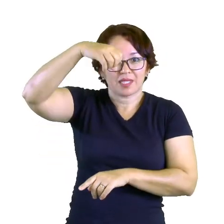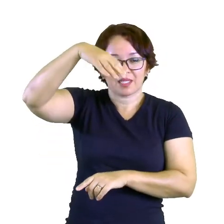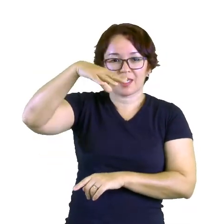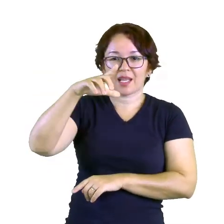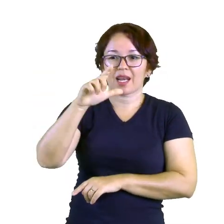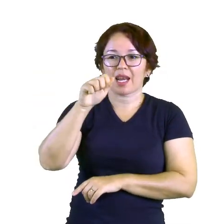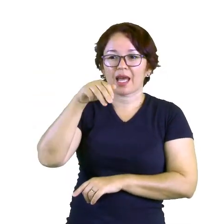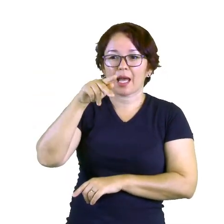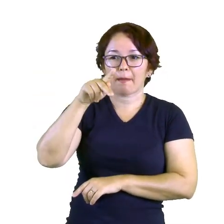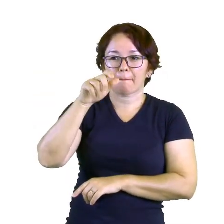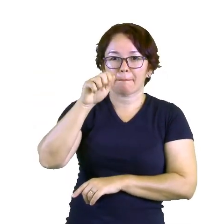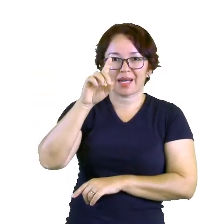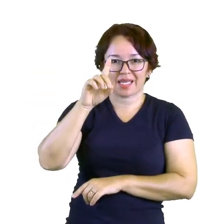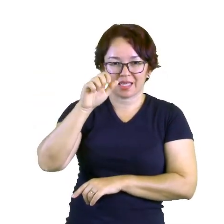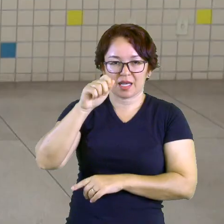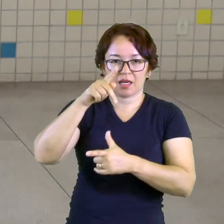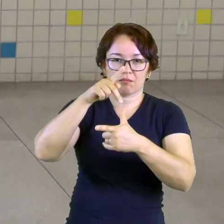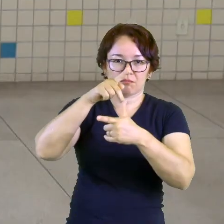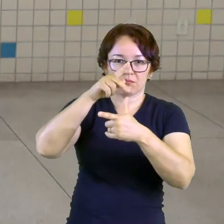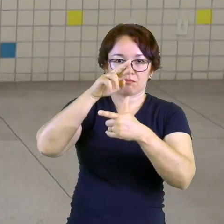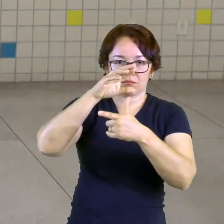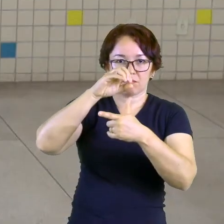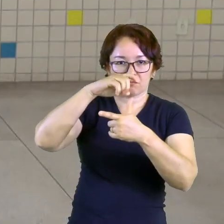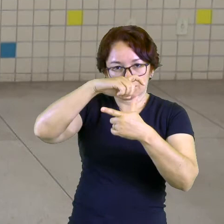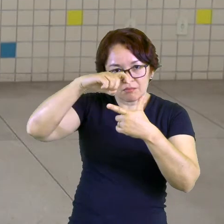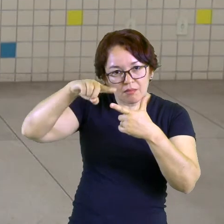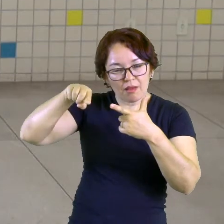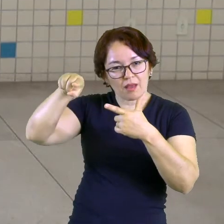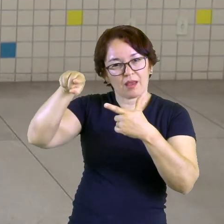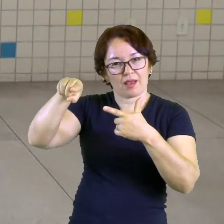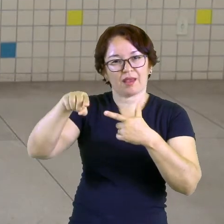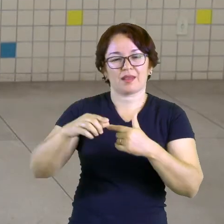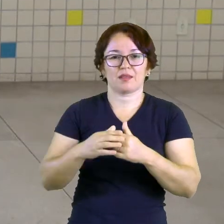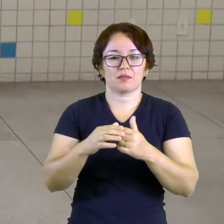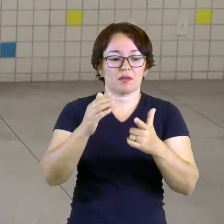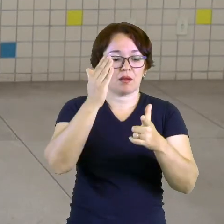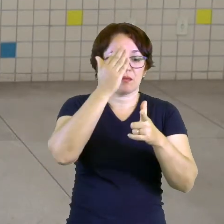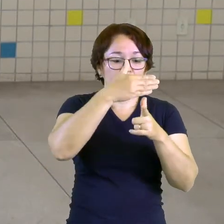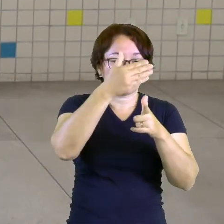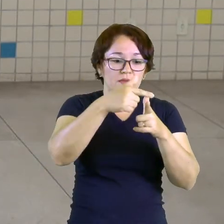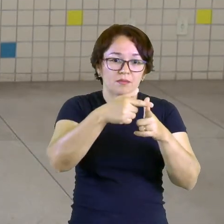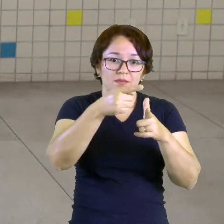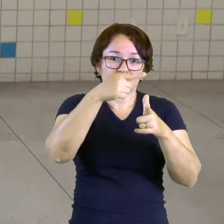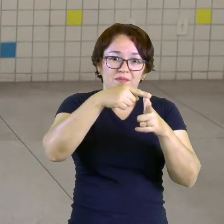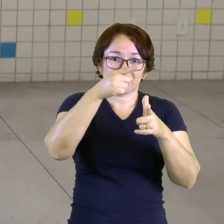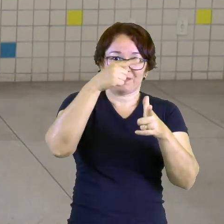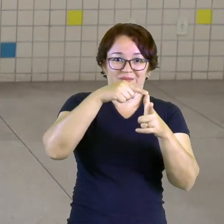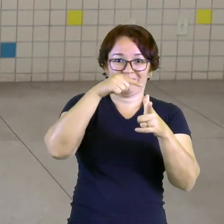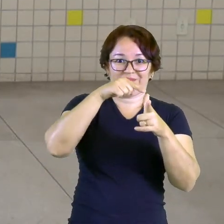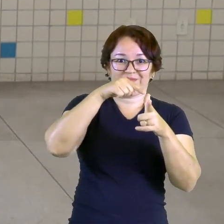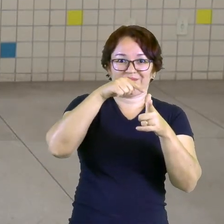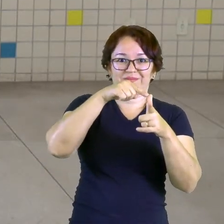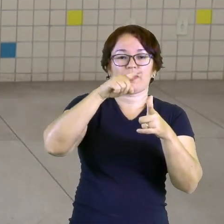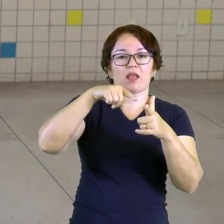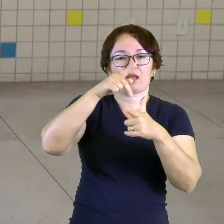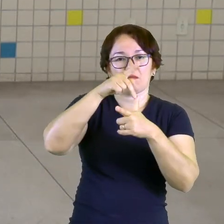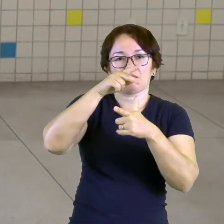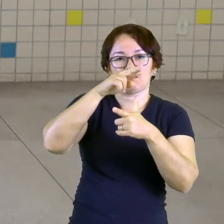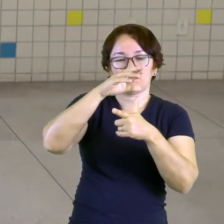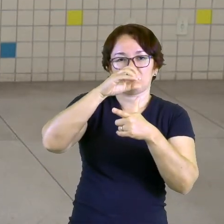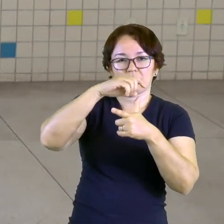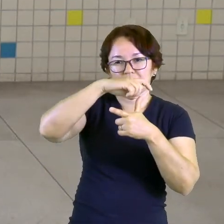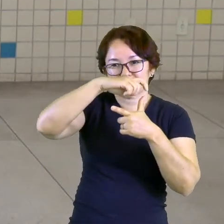Terceira sílaba. Última, penúltima, antepenúltima sílaba. Acentuada. Então, ela é